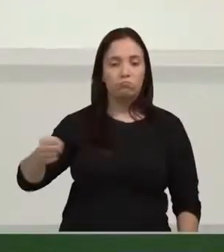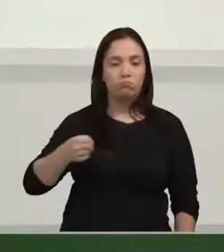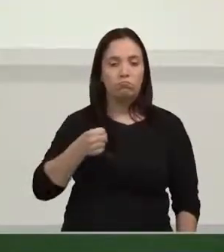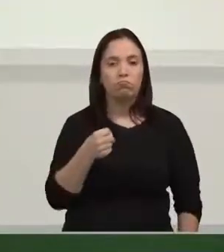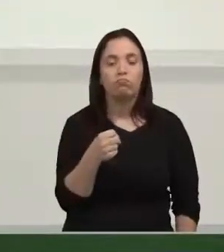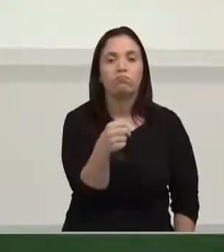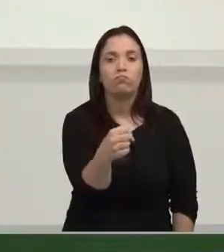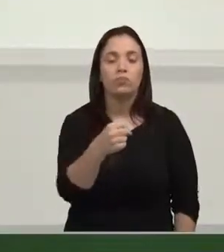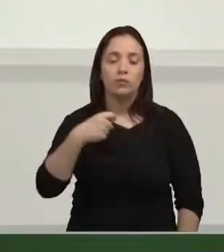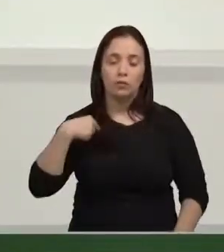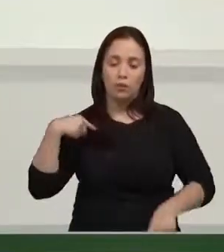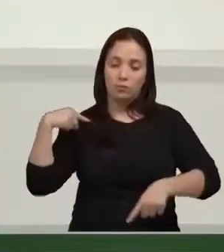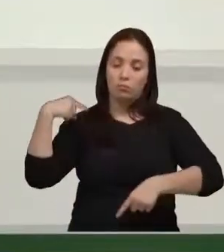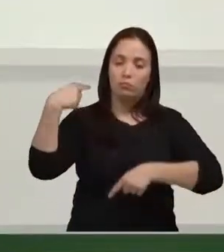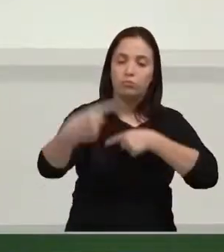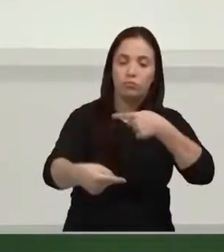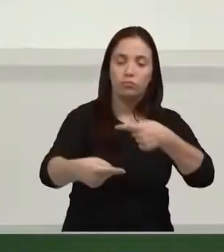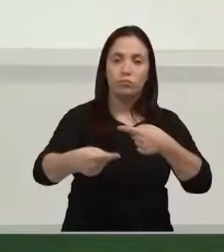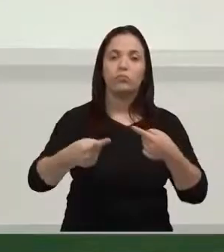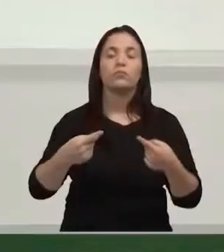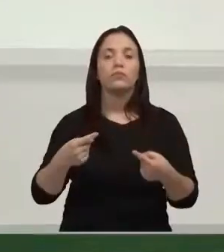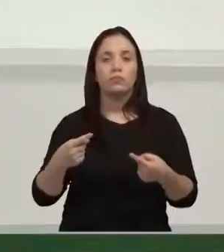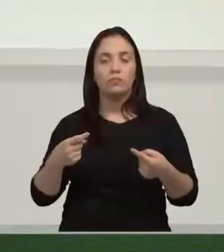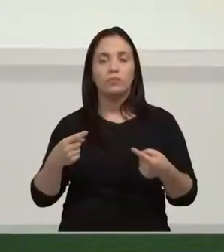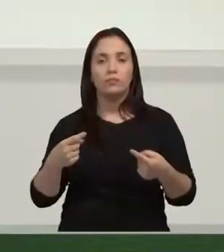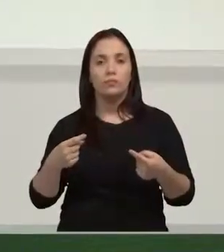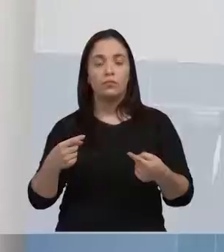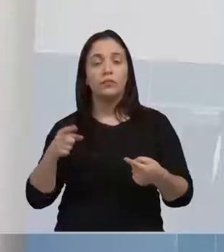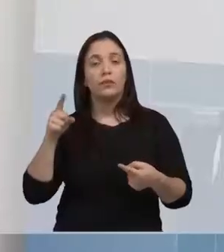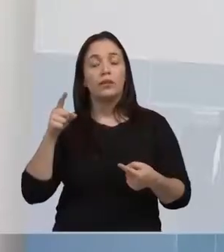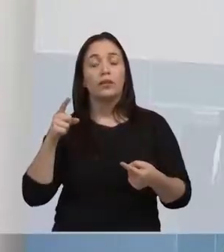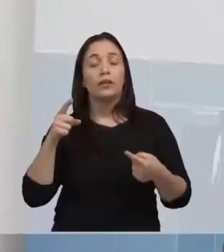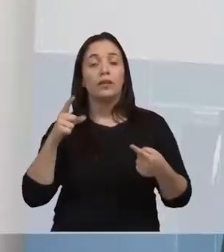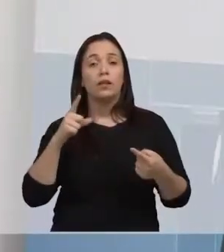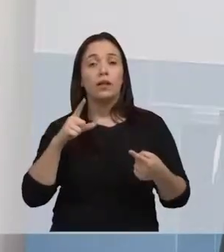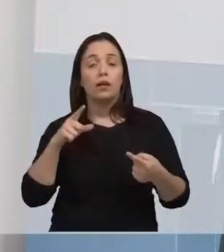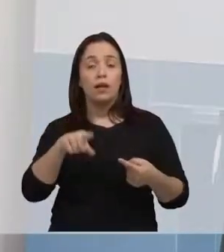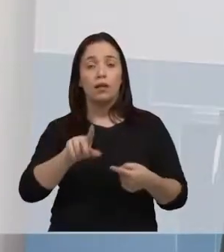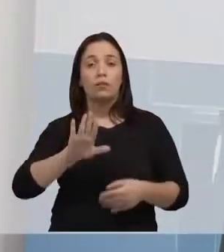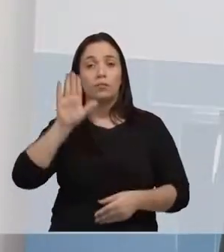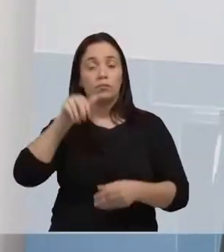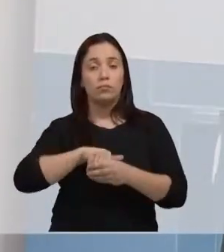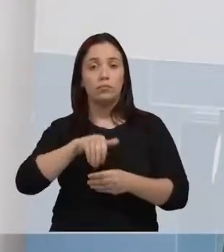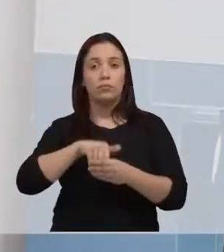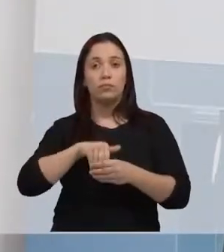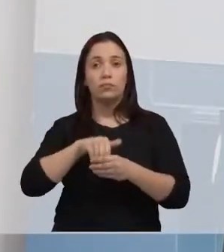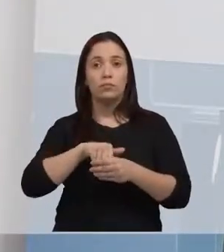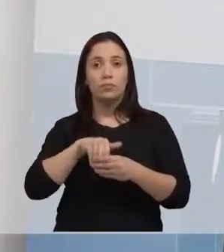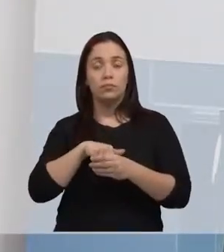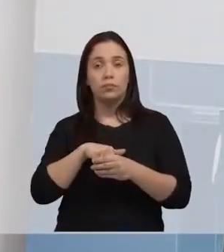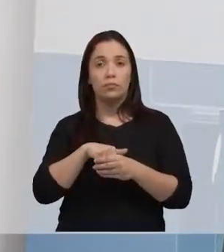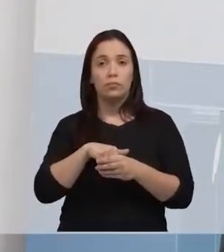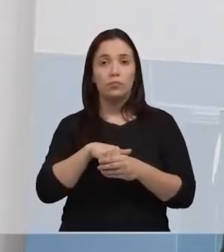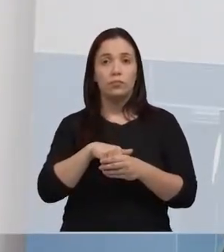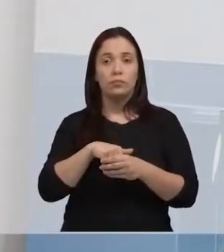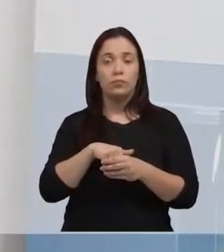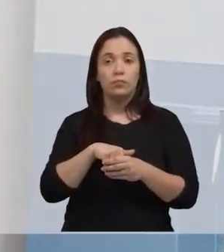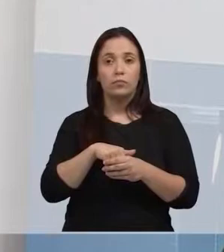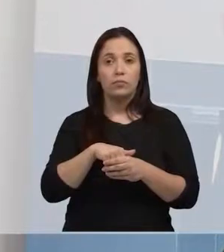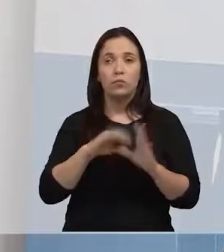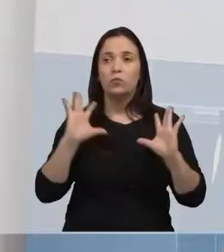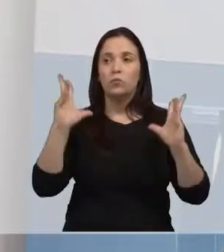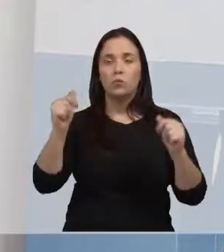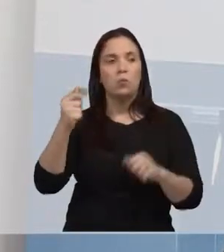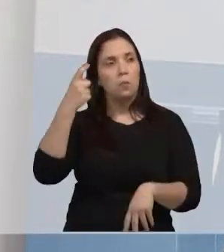para a sua sucessão. Ele sucedeu Cid Gomes como um candidato assim que saiu do bolso do colete